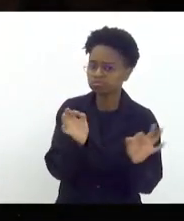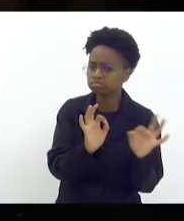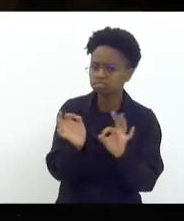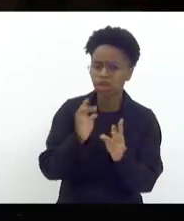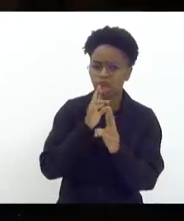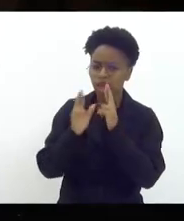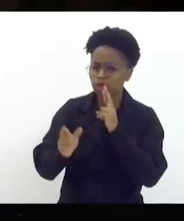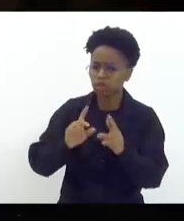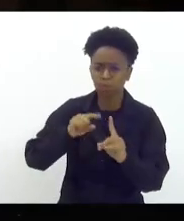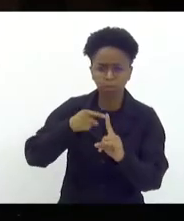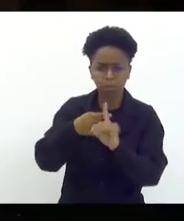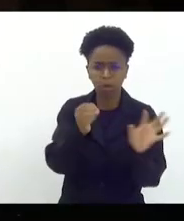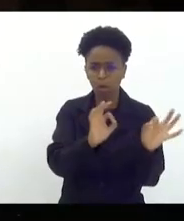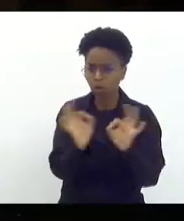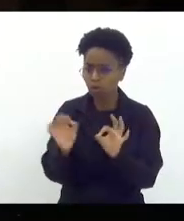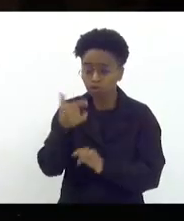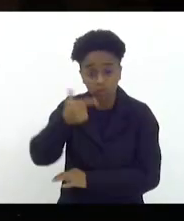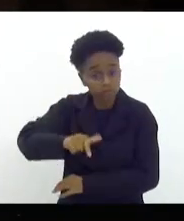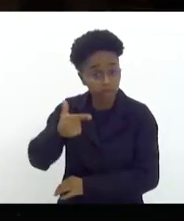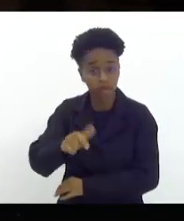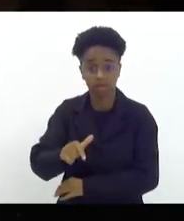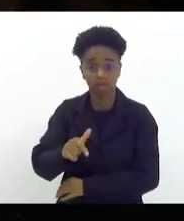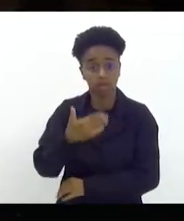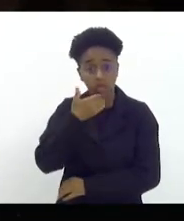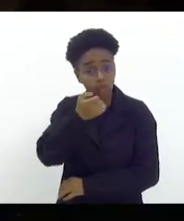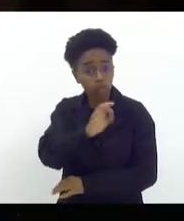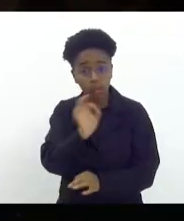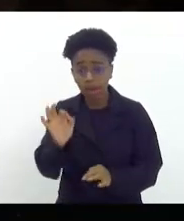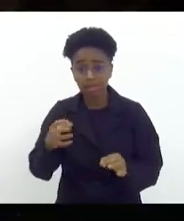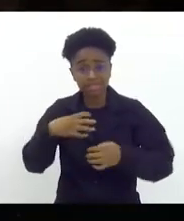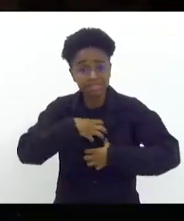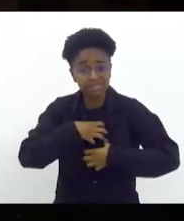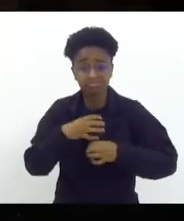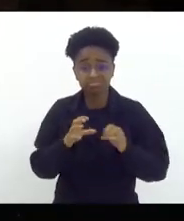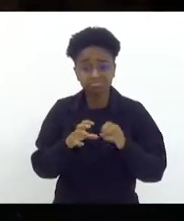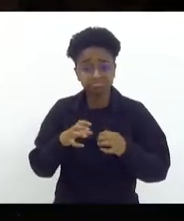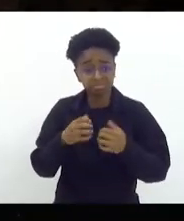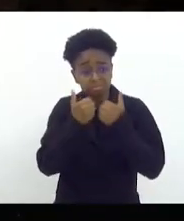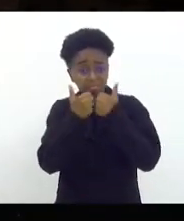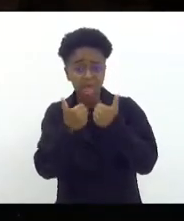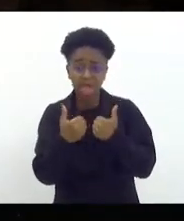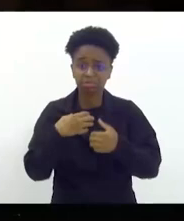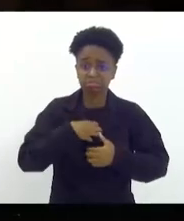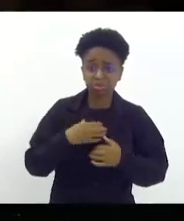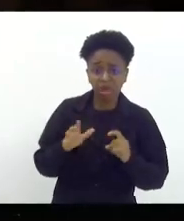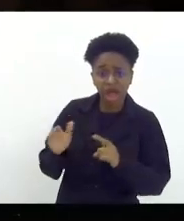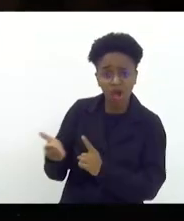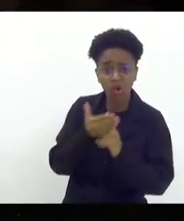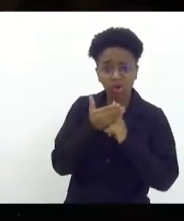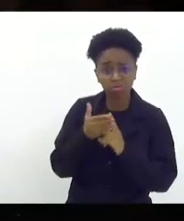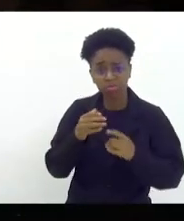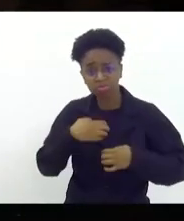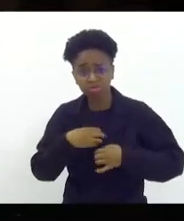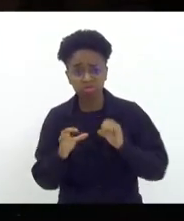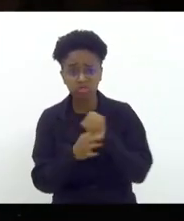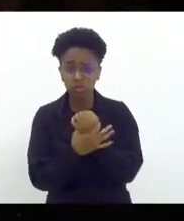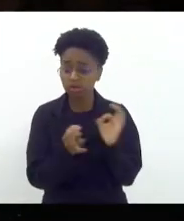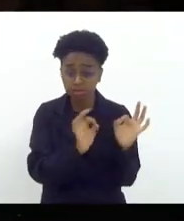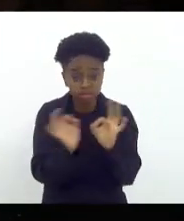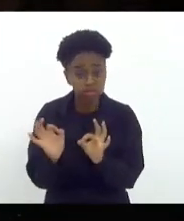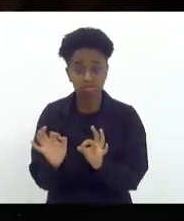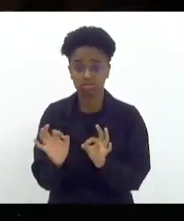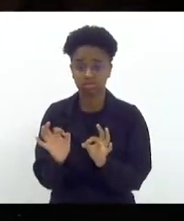Resultado positivo na melhoria da sensação de bem-estar de acolhimento de segurança da população